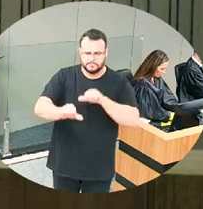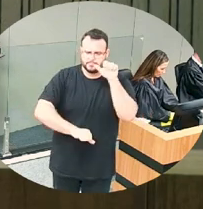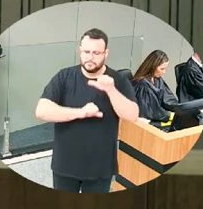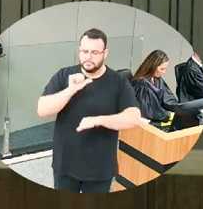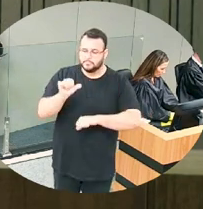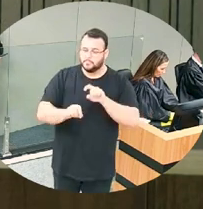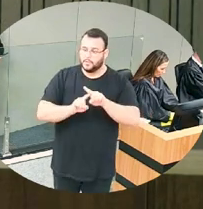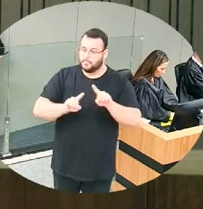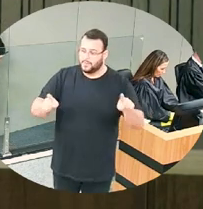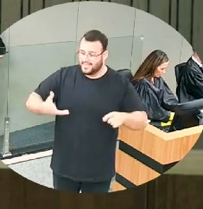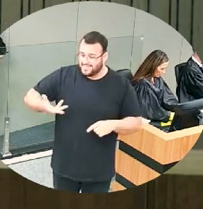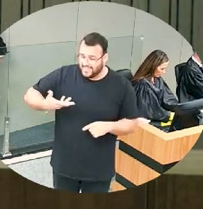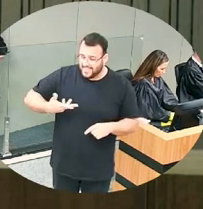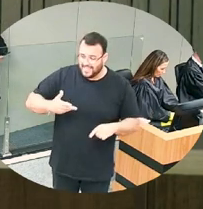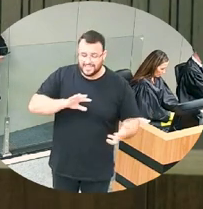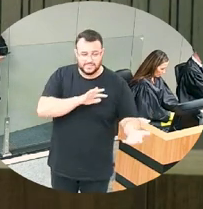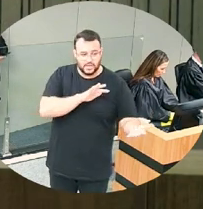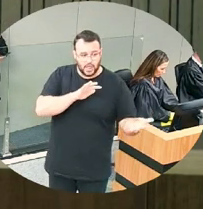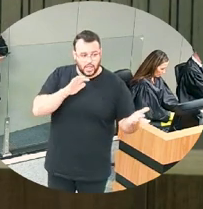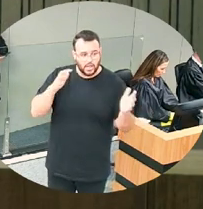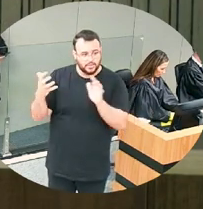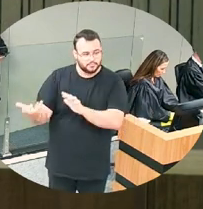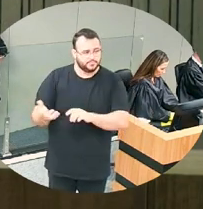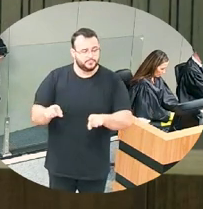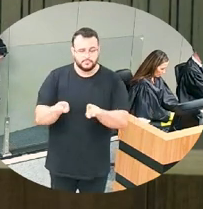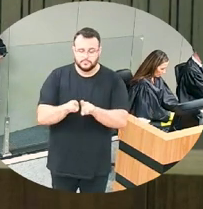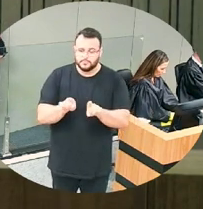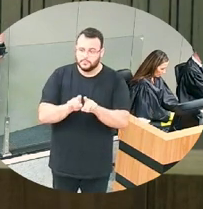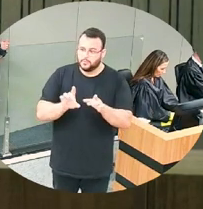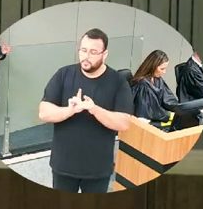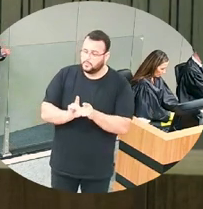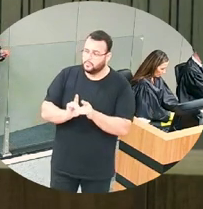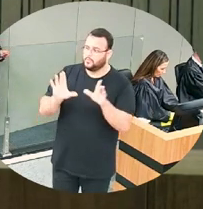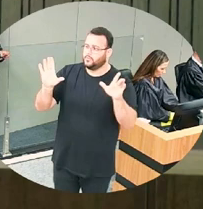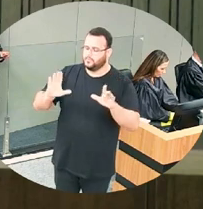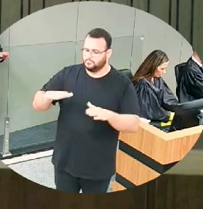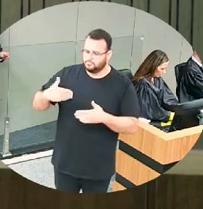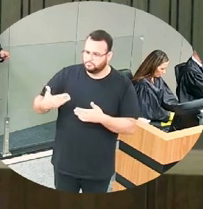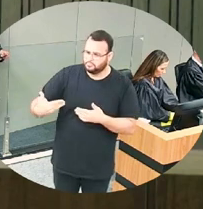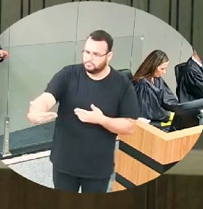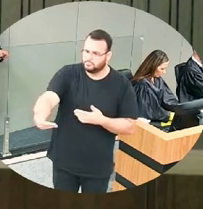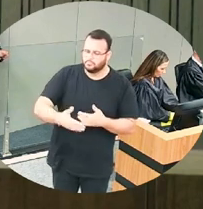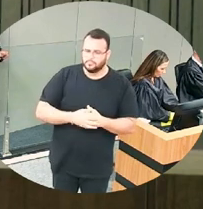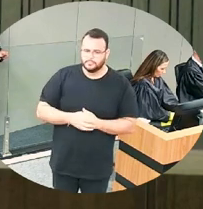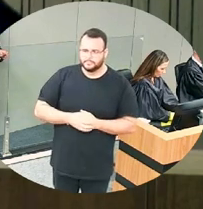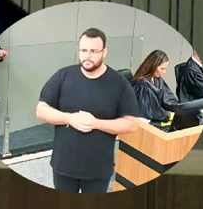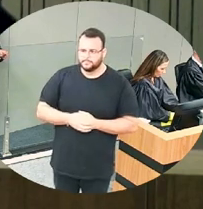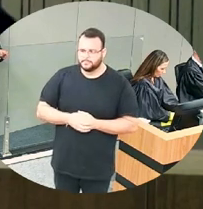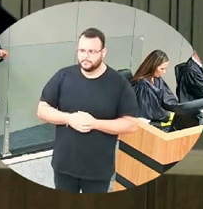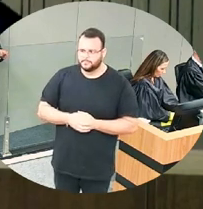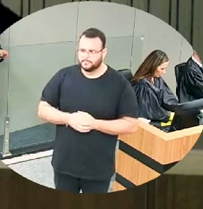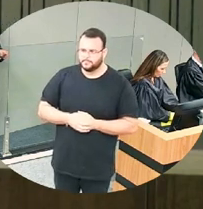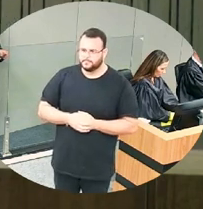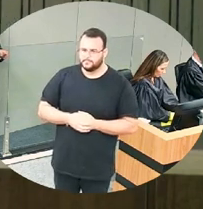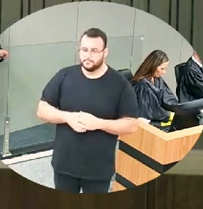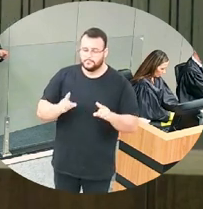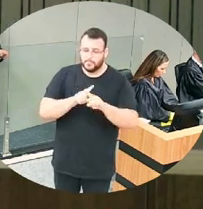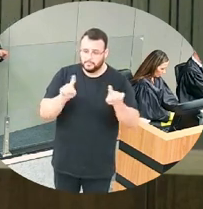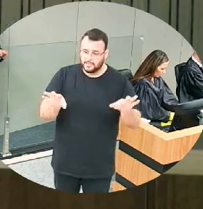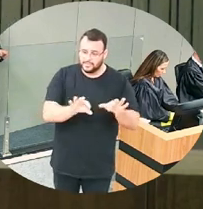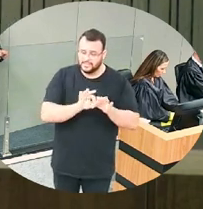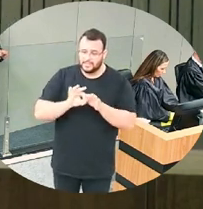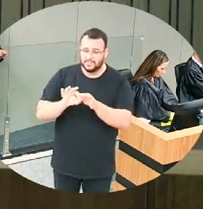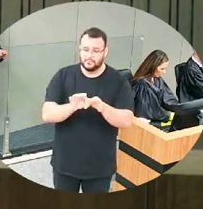agora também acelerada a transformação com a democratização cada vez mais avançada do conhecimento mas